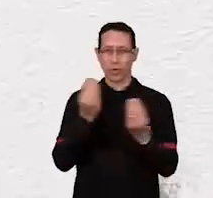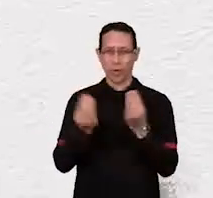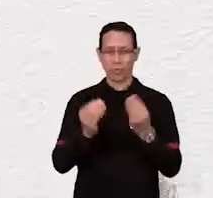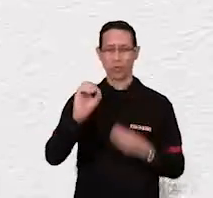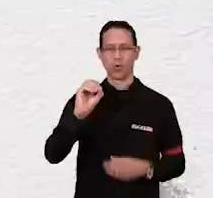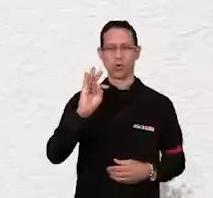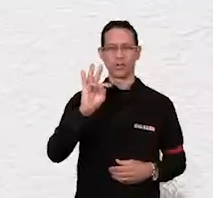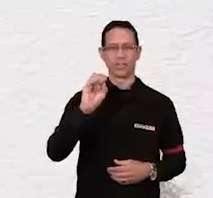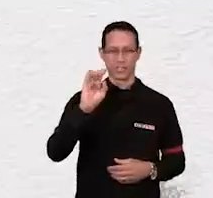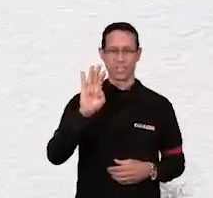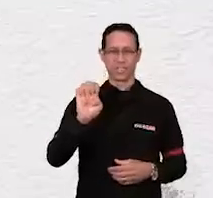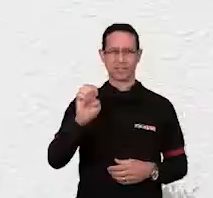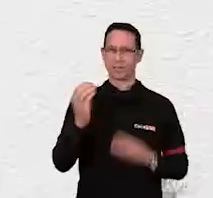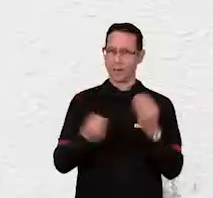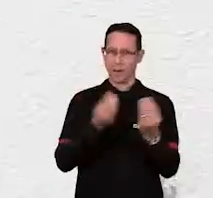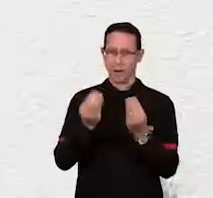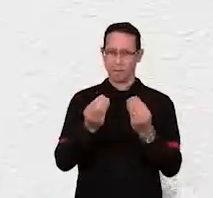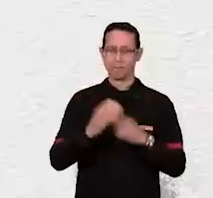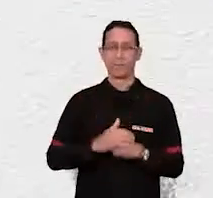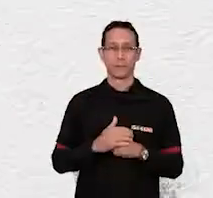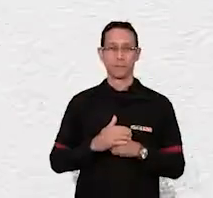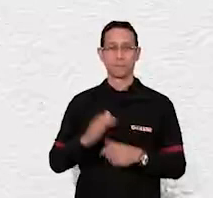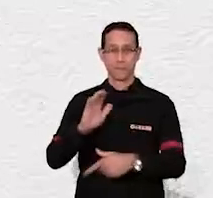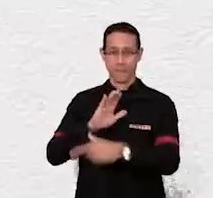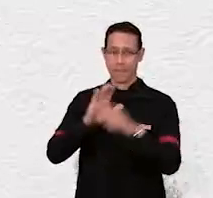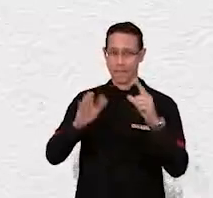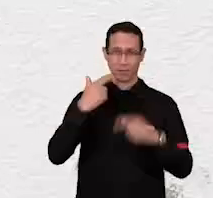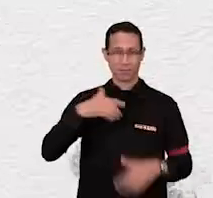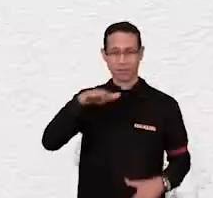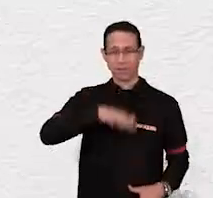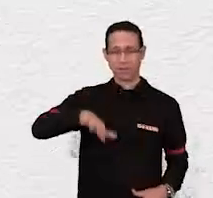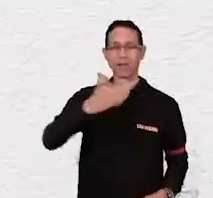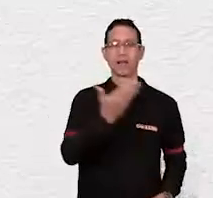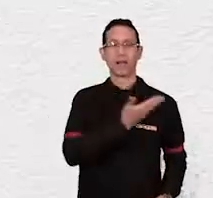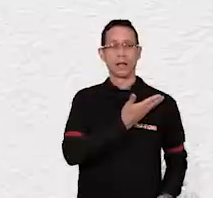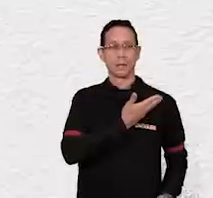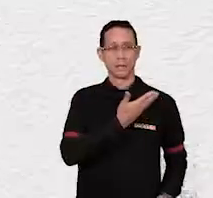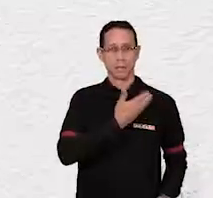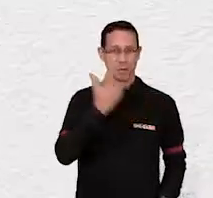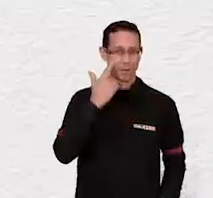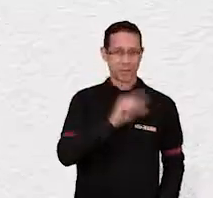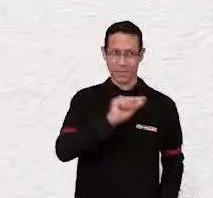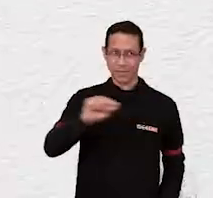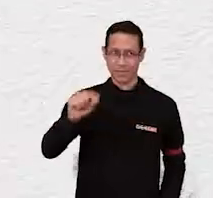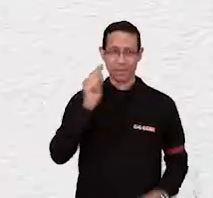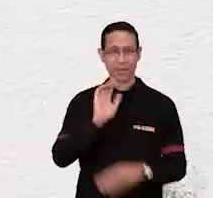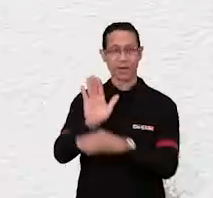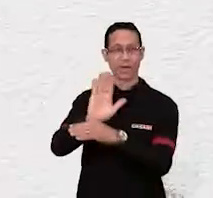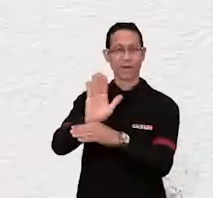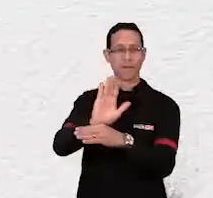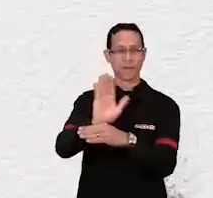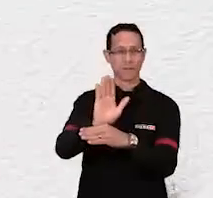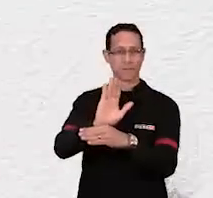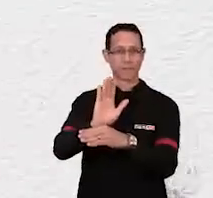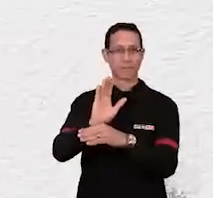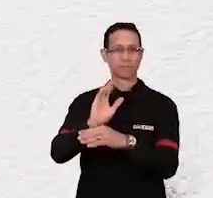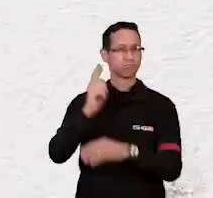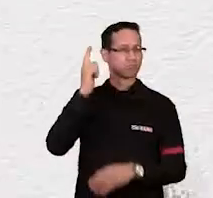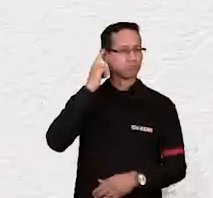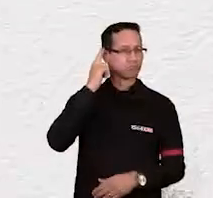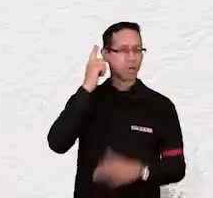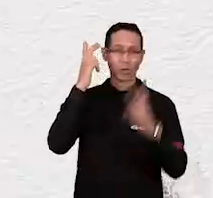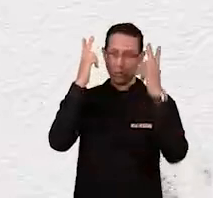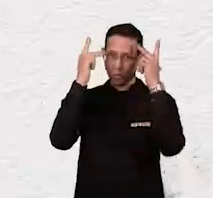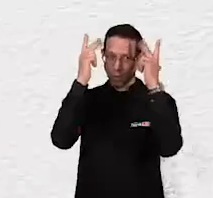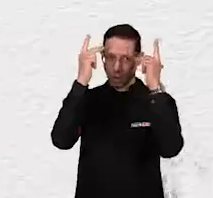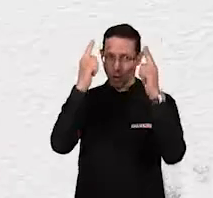ceruminosa e eczematosa, antes de tudo, né, para os colegas que estão aí em casa, a gente precisa mostrar um vídeo de uma orelha normal, antes de